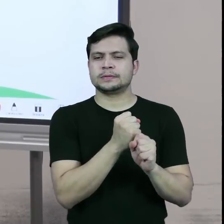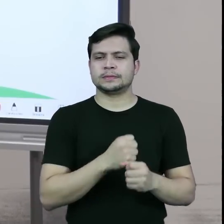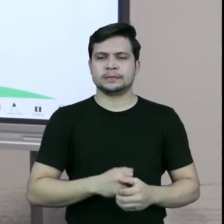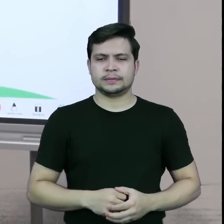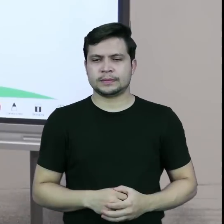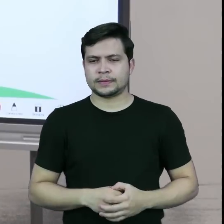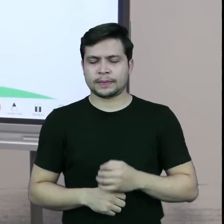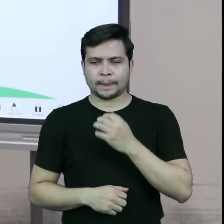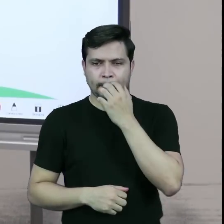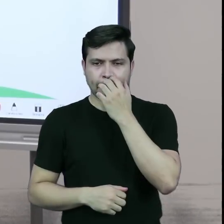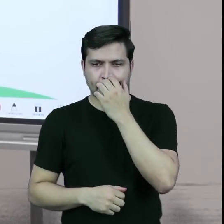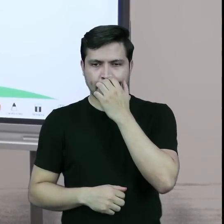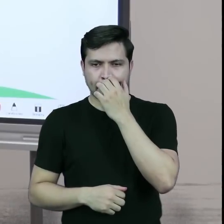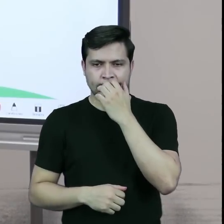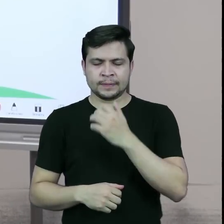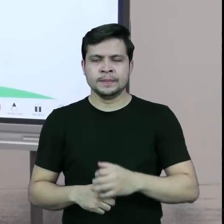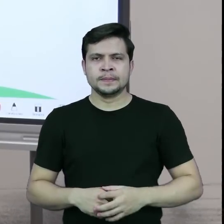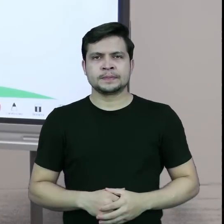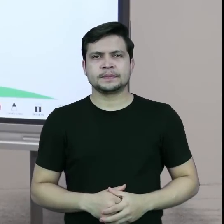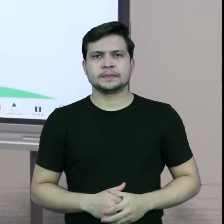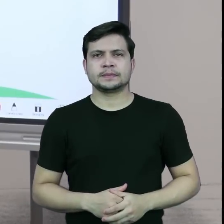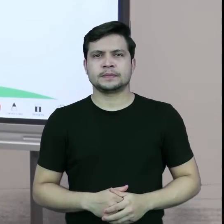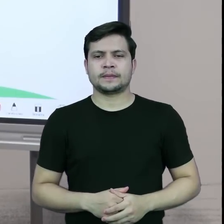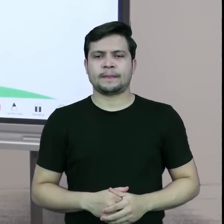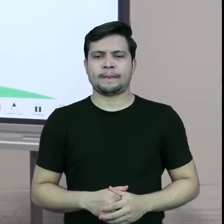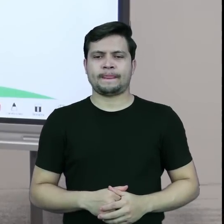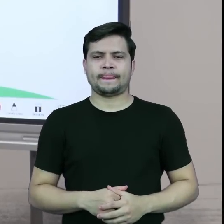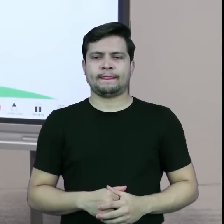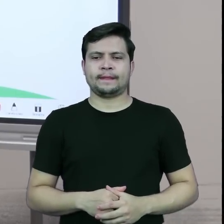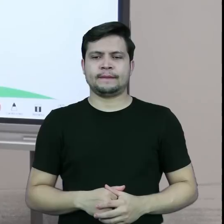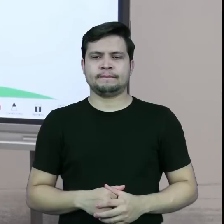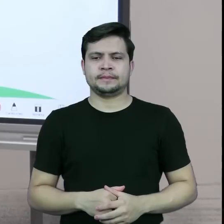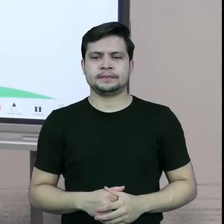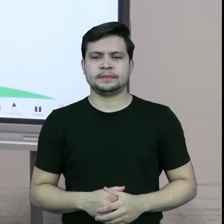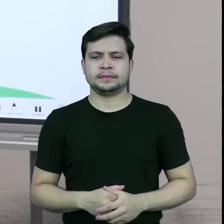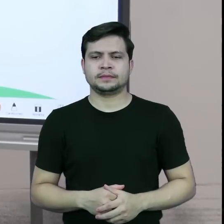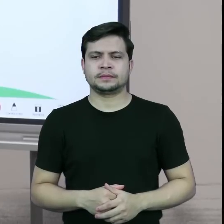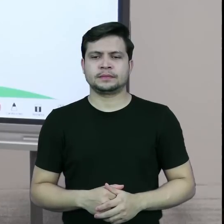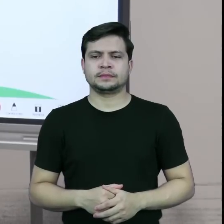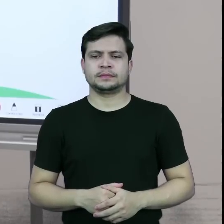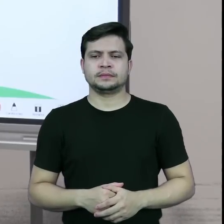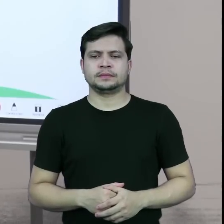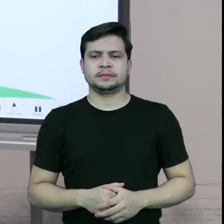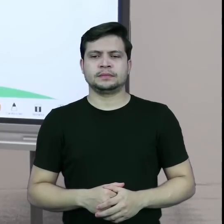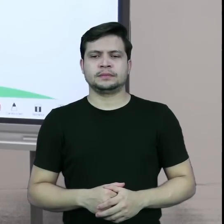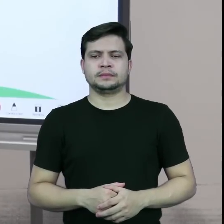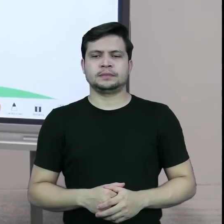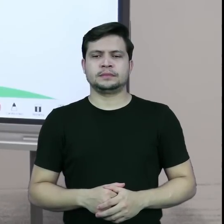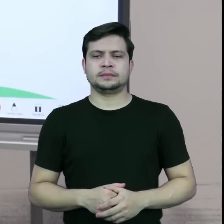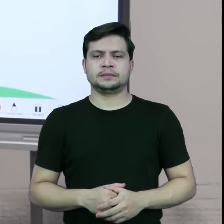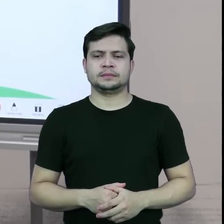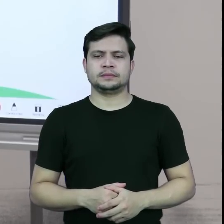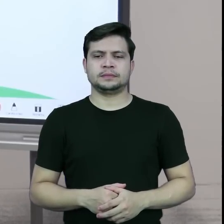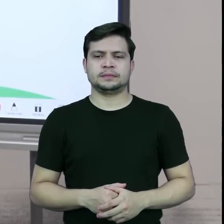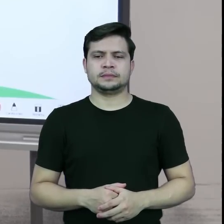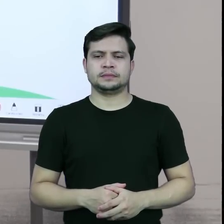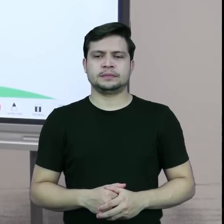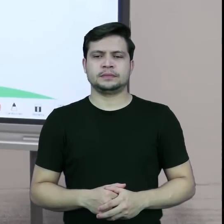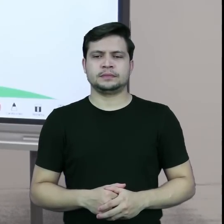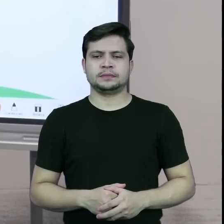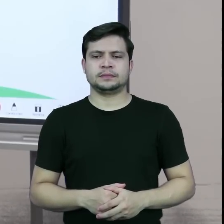5. Ou seja, a soma tem que ser igual a 90 pontos. Então, esses